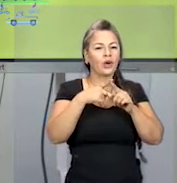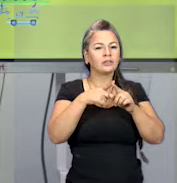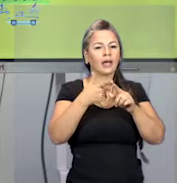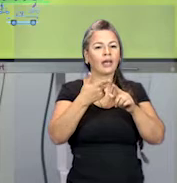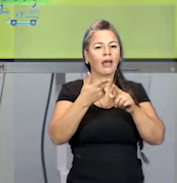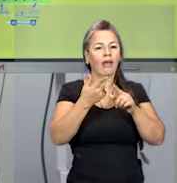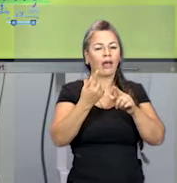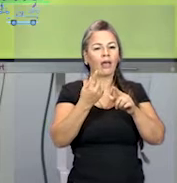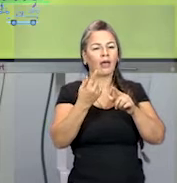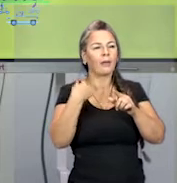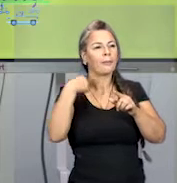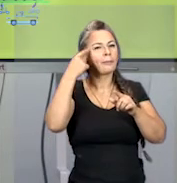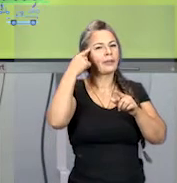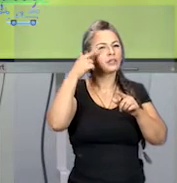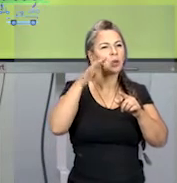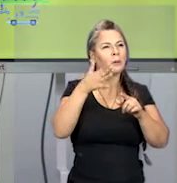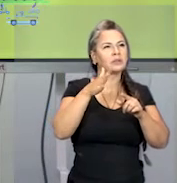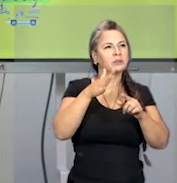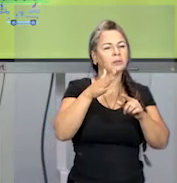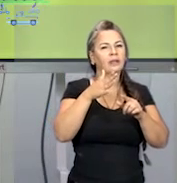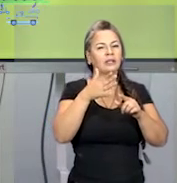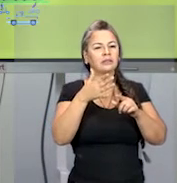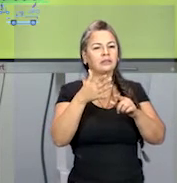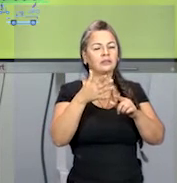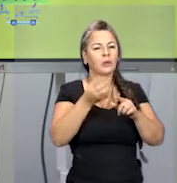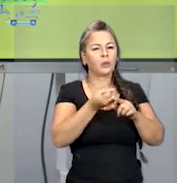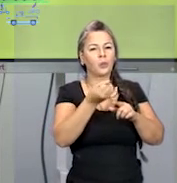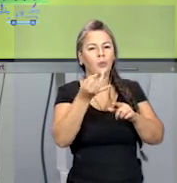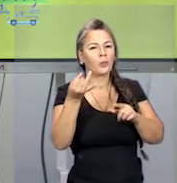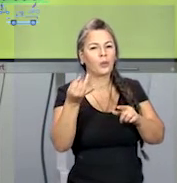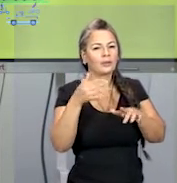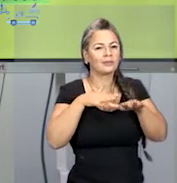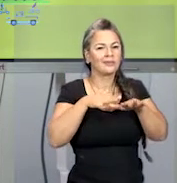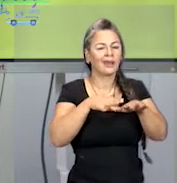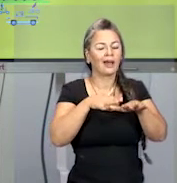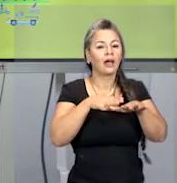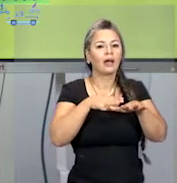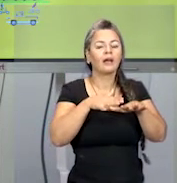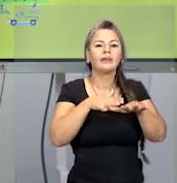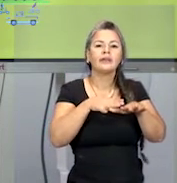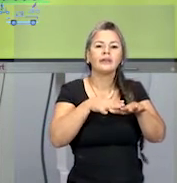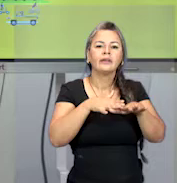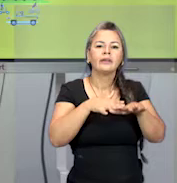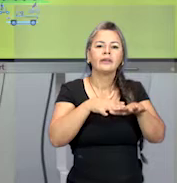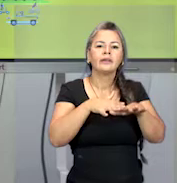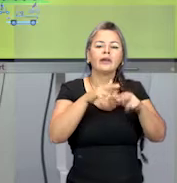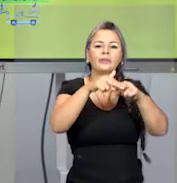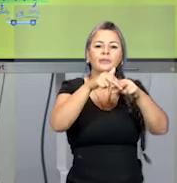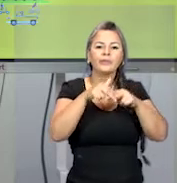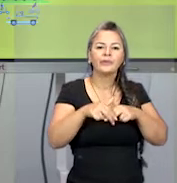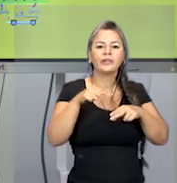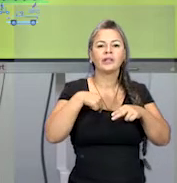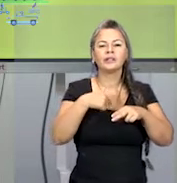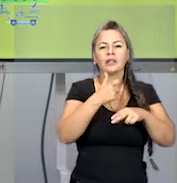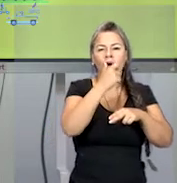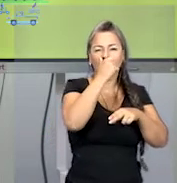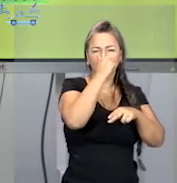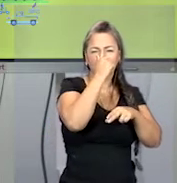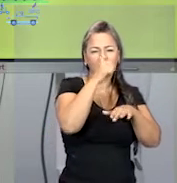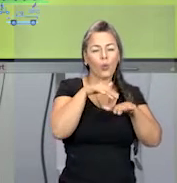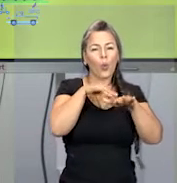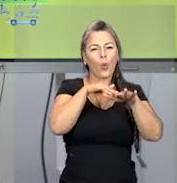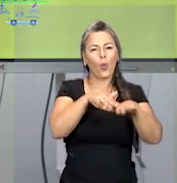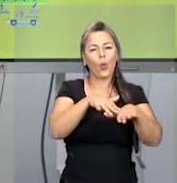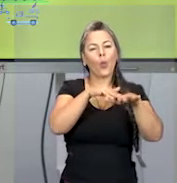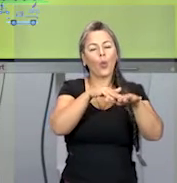meios de transporte. Então, como resolver isso? Principalmente quando há um impacto para o meio